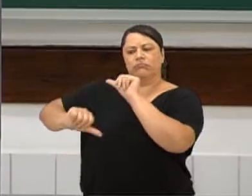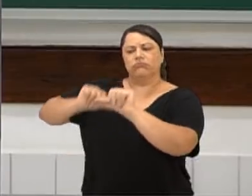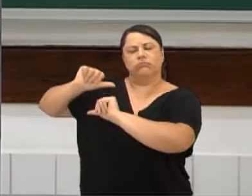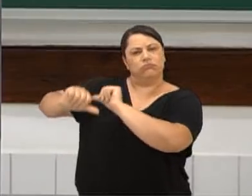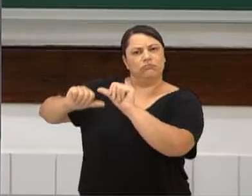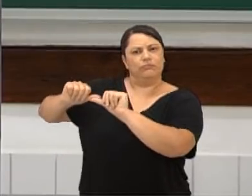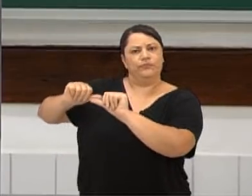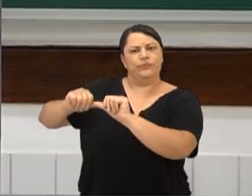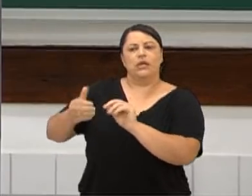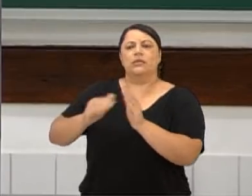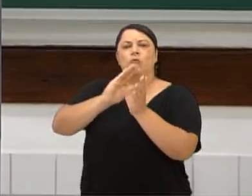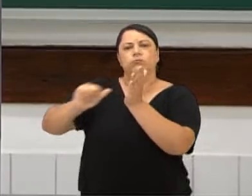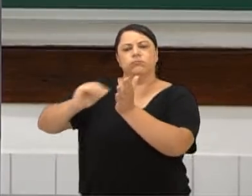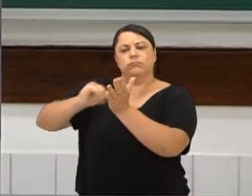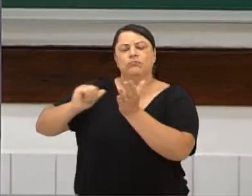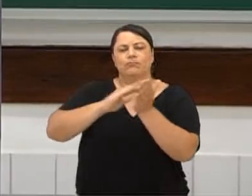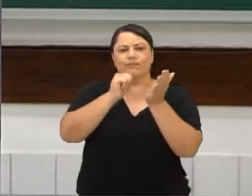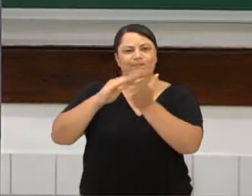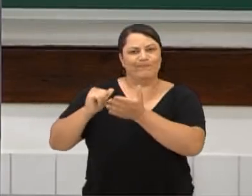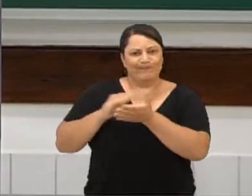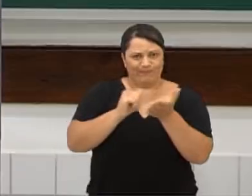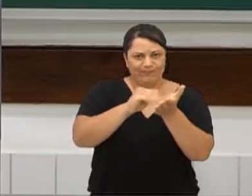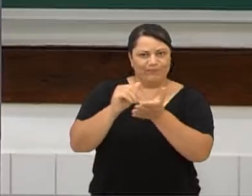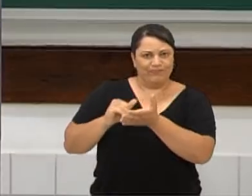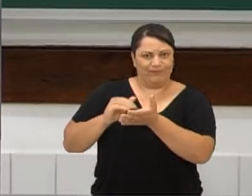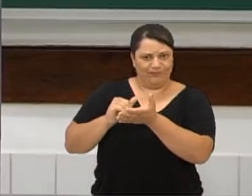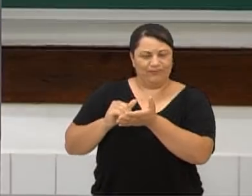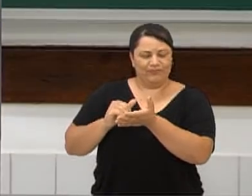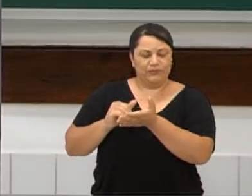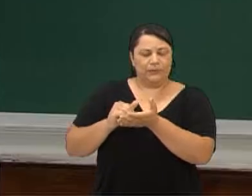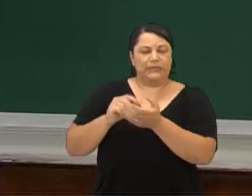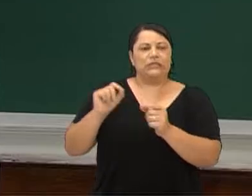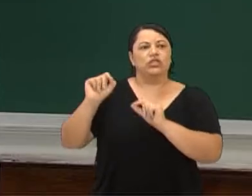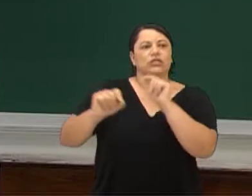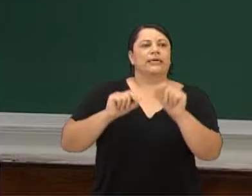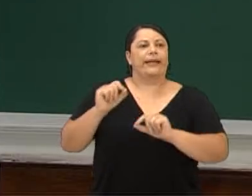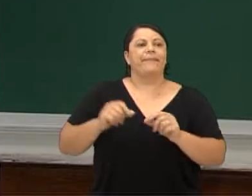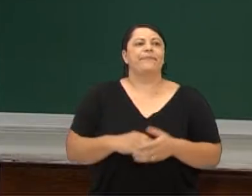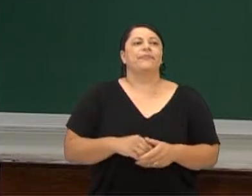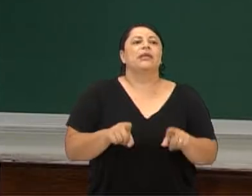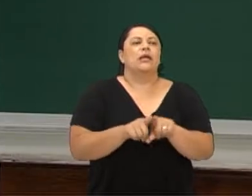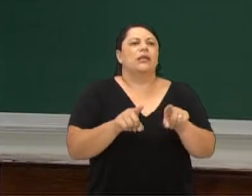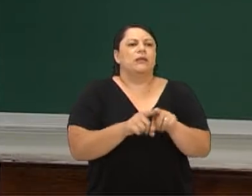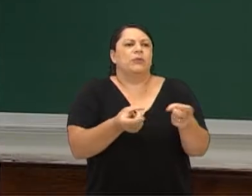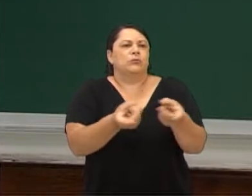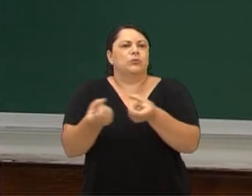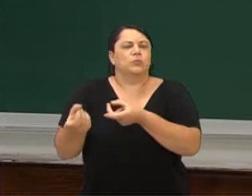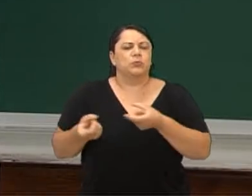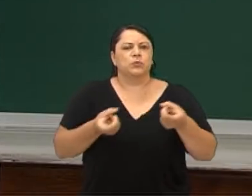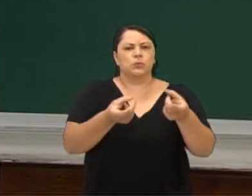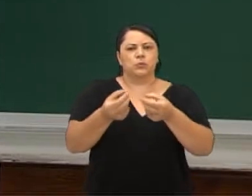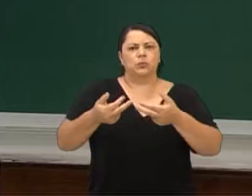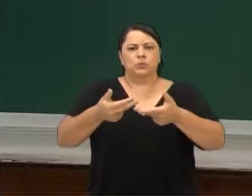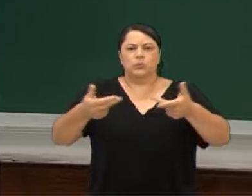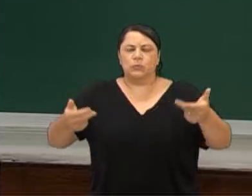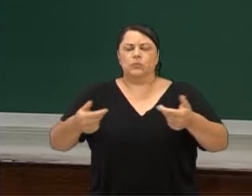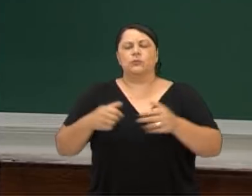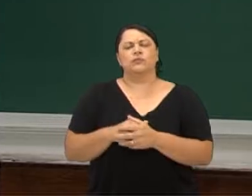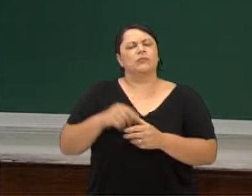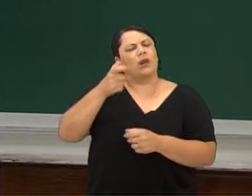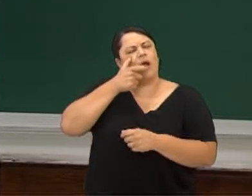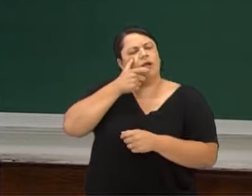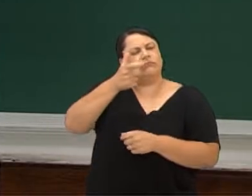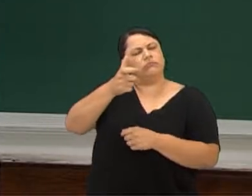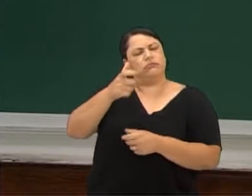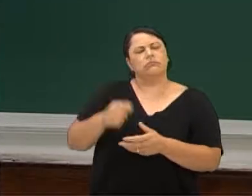Retirar, extrair desses continentes. Além disso, mercados consumidores de manufaturados. Olha que